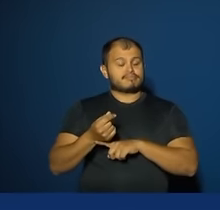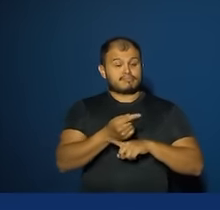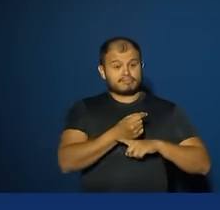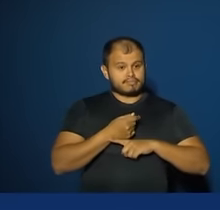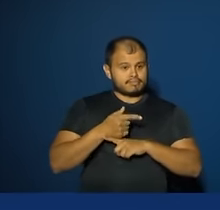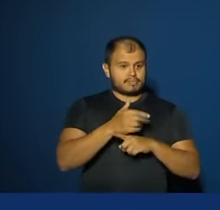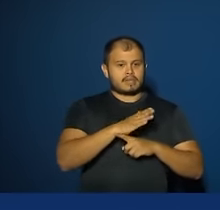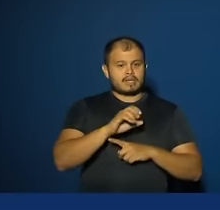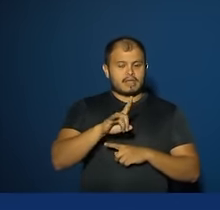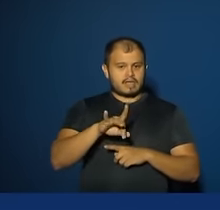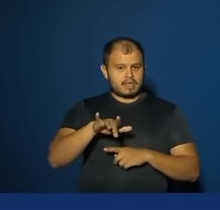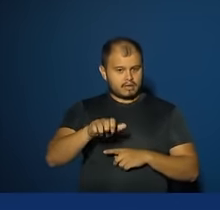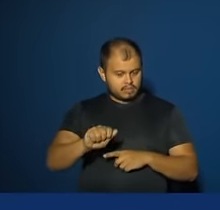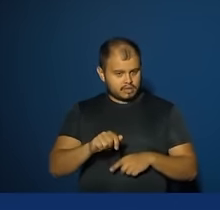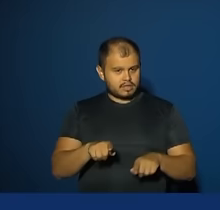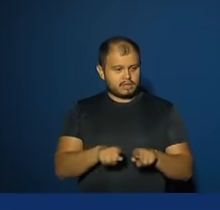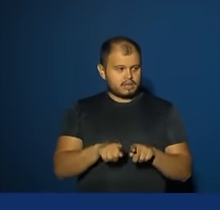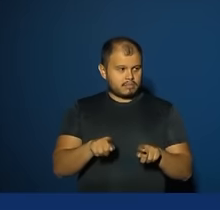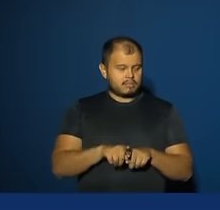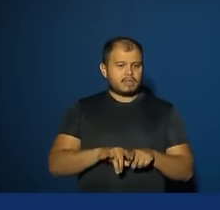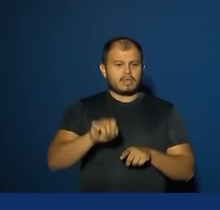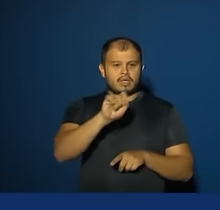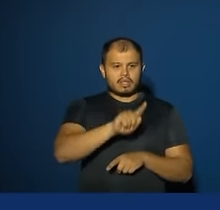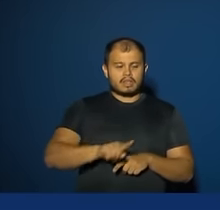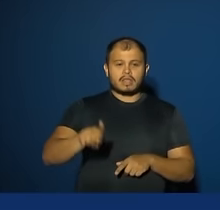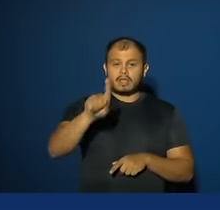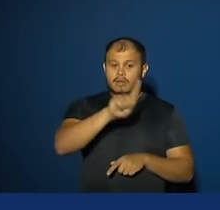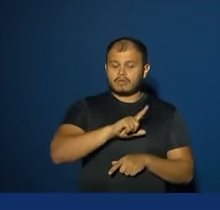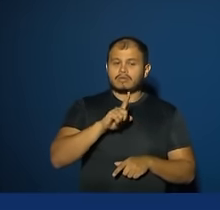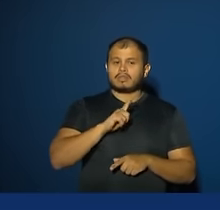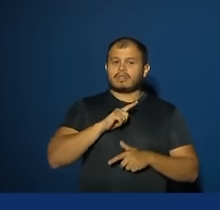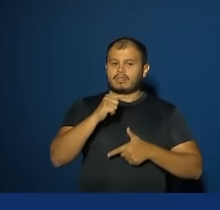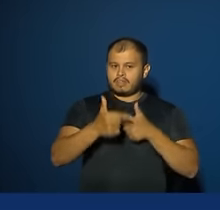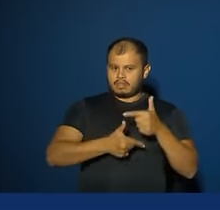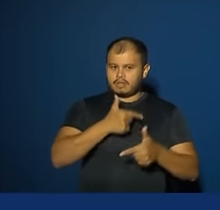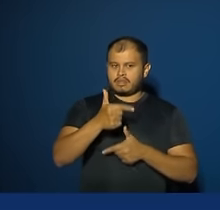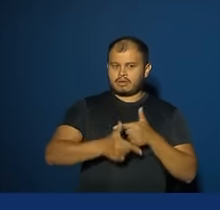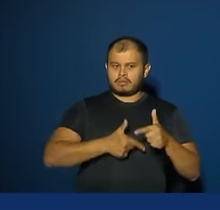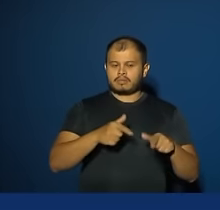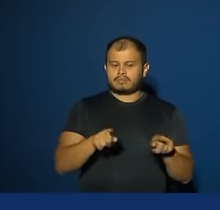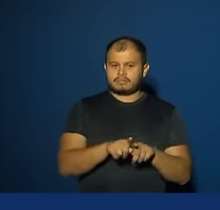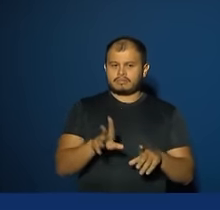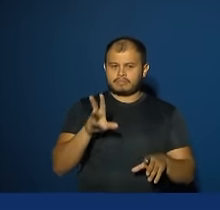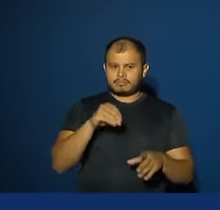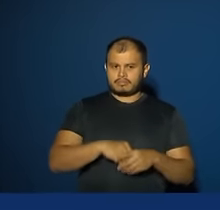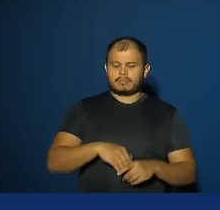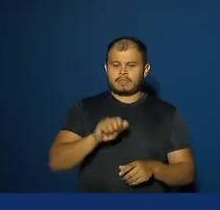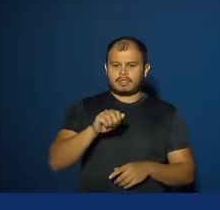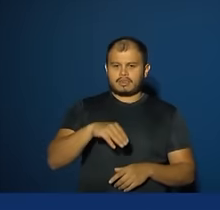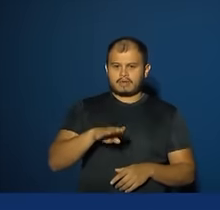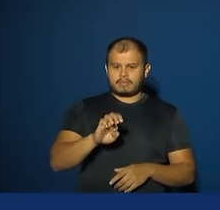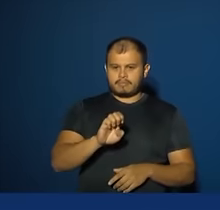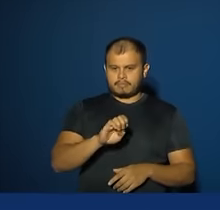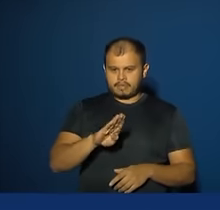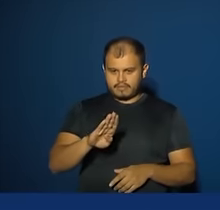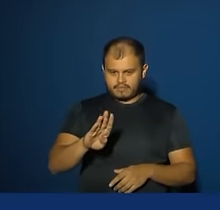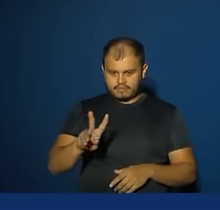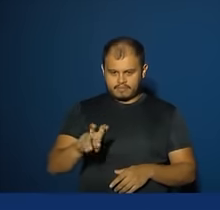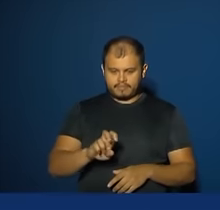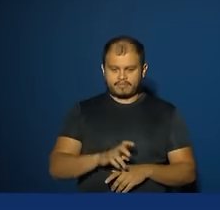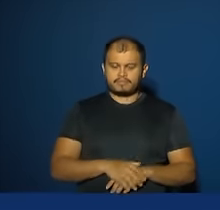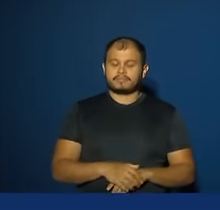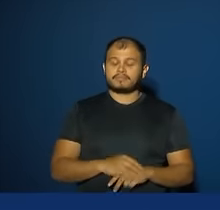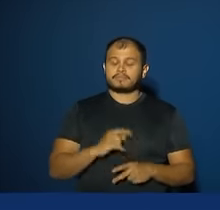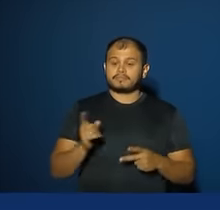Ele foi gestor da Itaú Asset por mais de 8 anos, tendo também passado pelo Credit Suisse, Ambev e Banco Garantia.